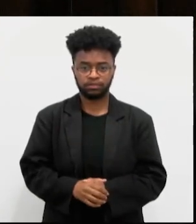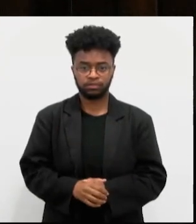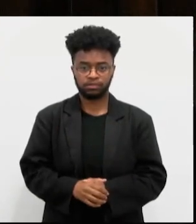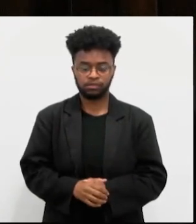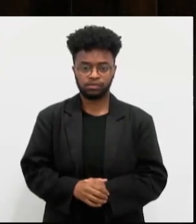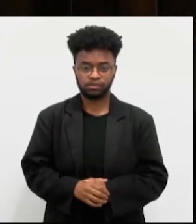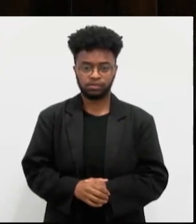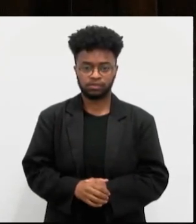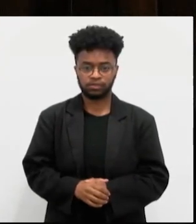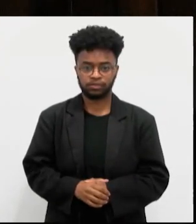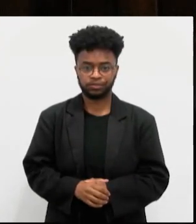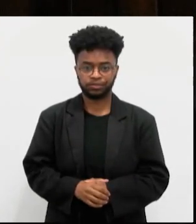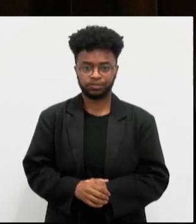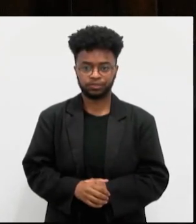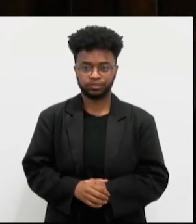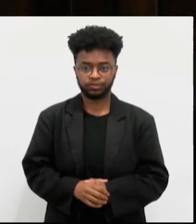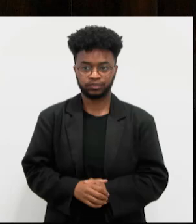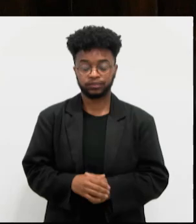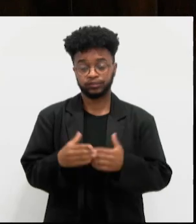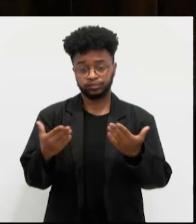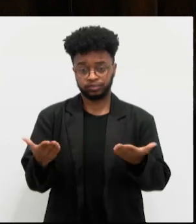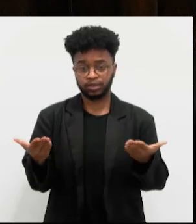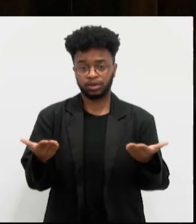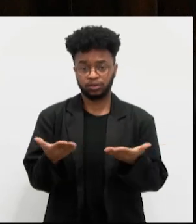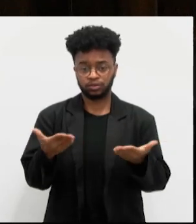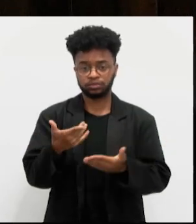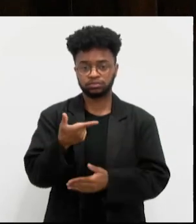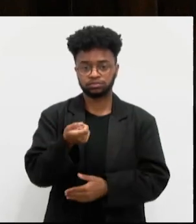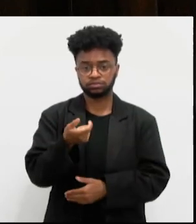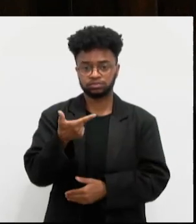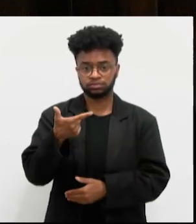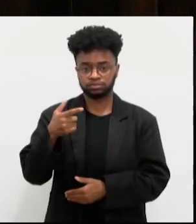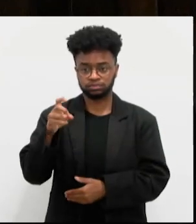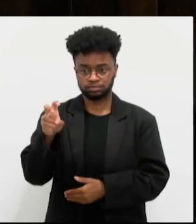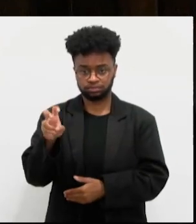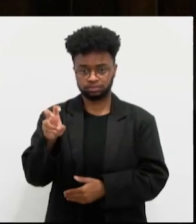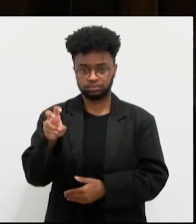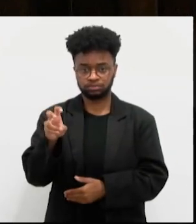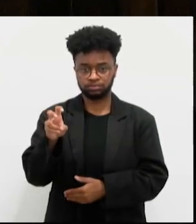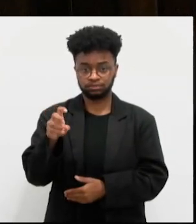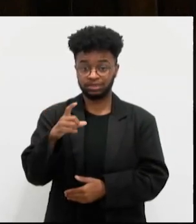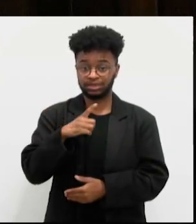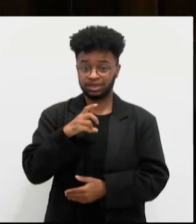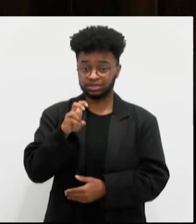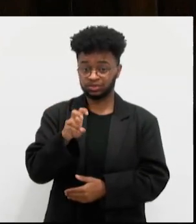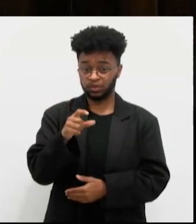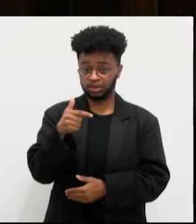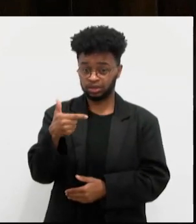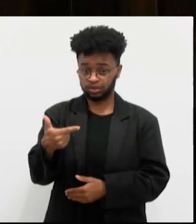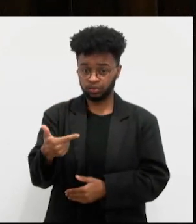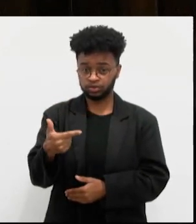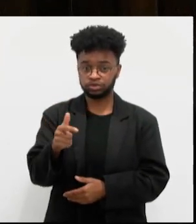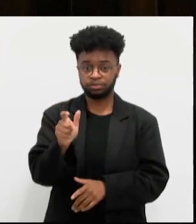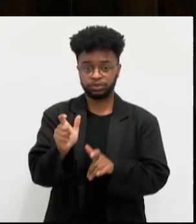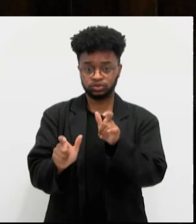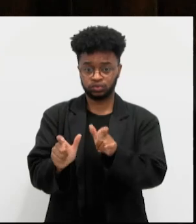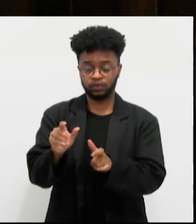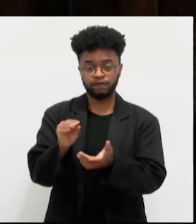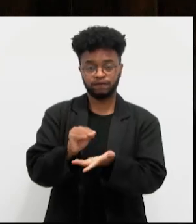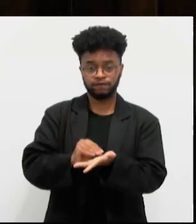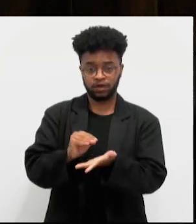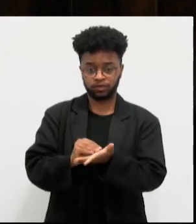E agora, em 25, apesar de ter 52 excedentes, que no